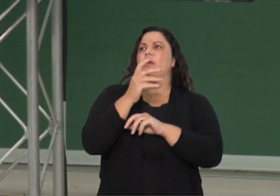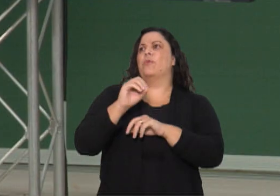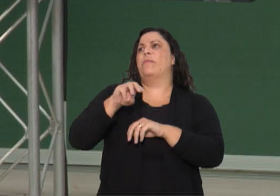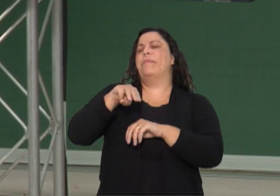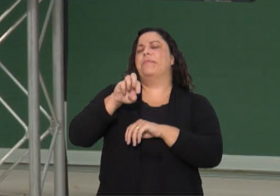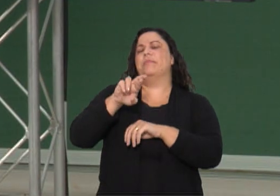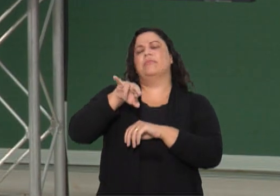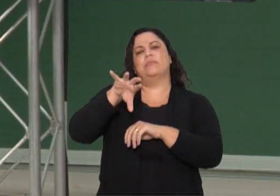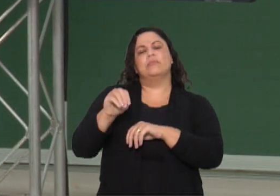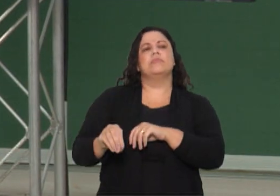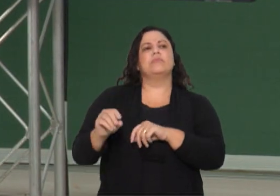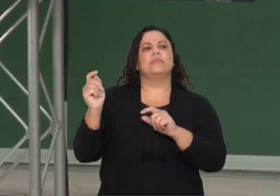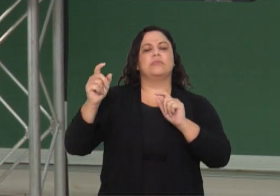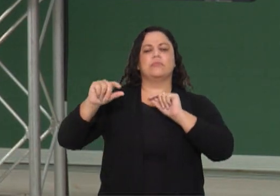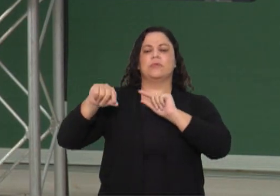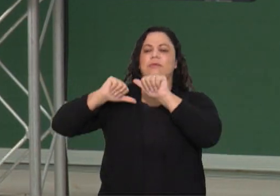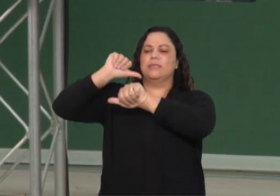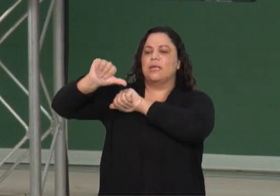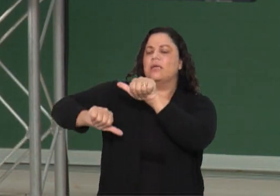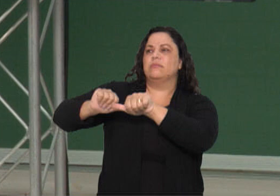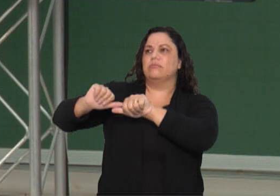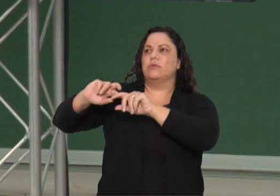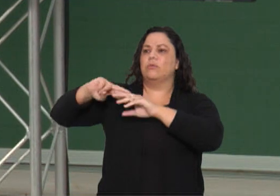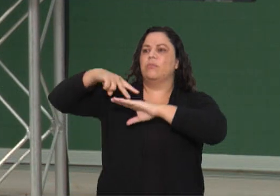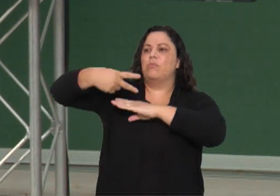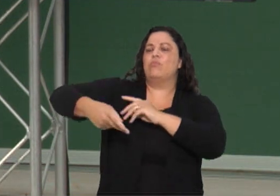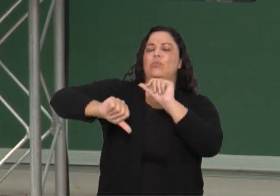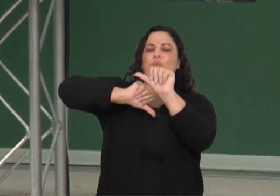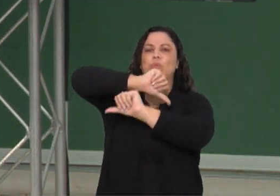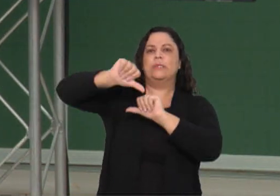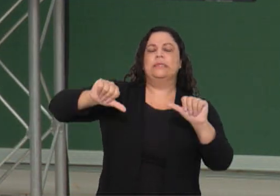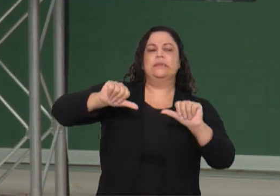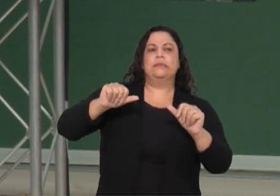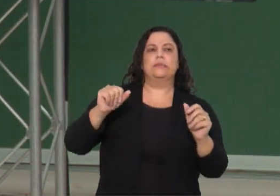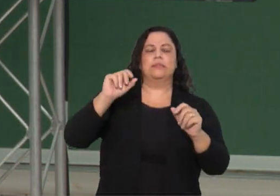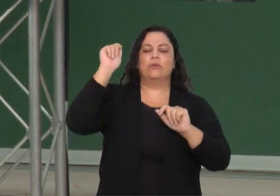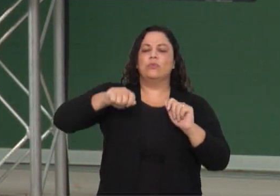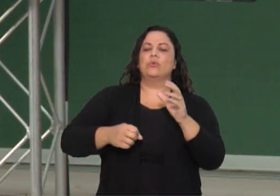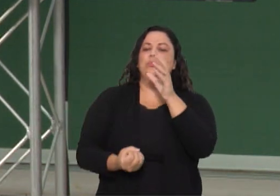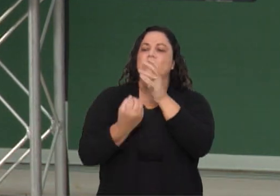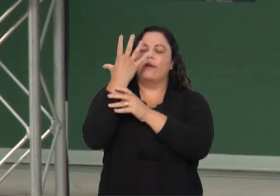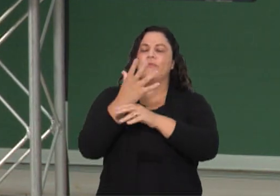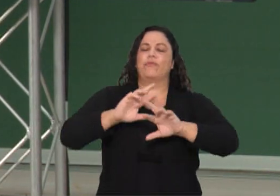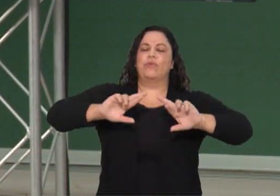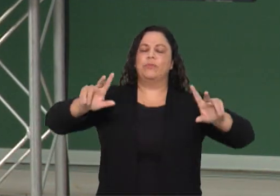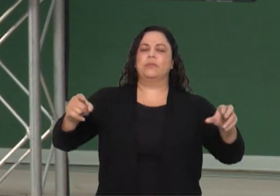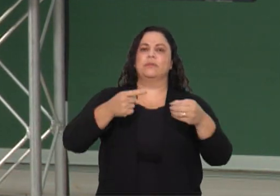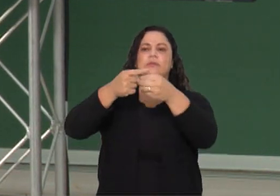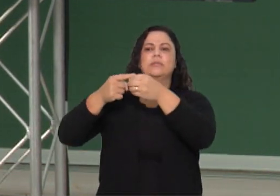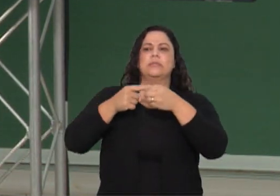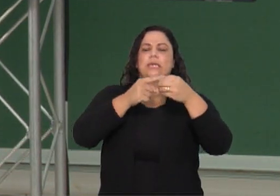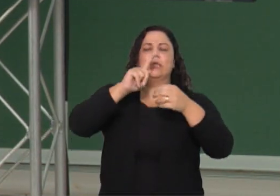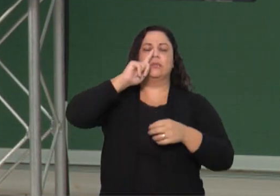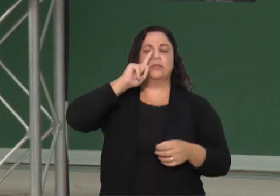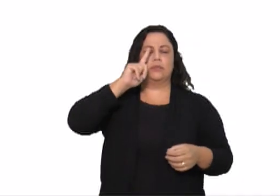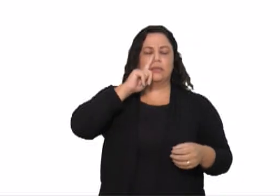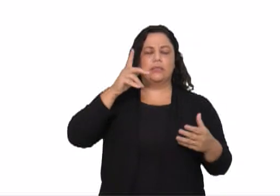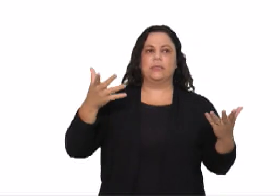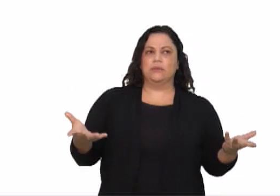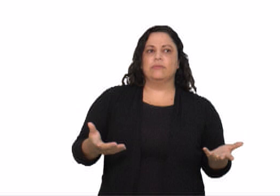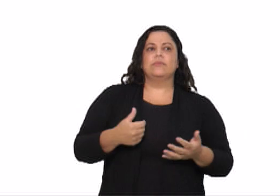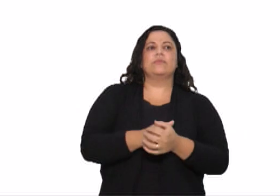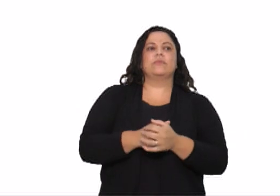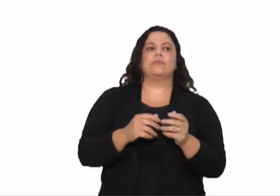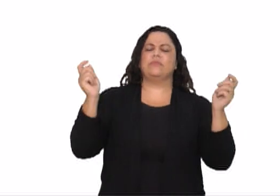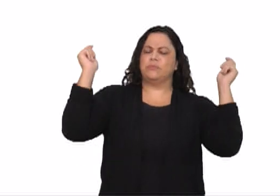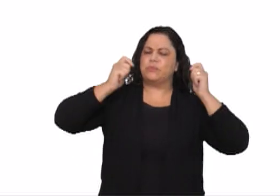dos gênios e fazendo essa transição para o arcaico, quando acontece a formação das cidades-estado gregas. E nós vamos pegar